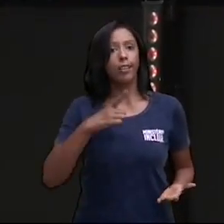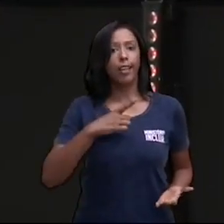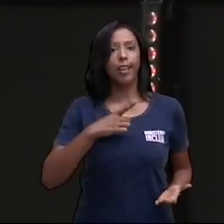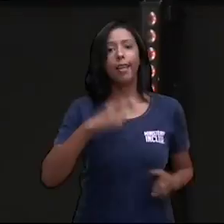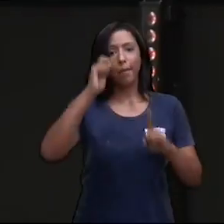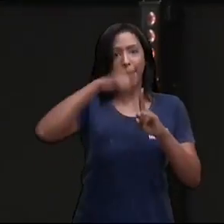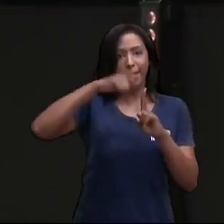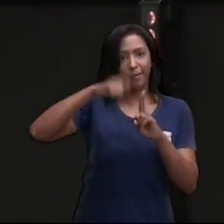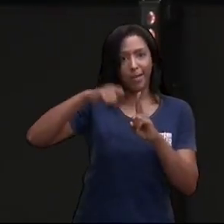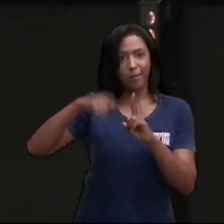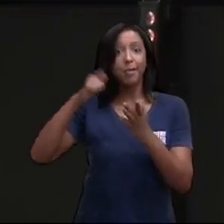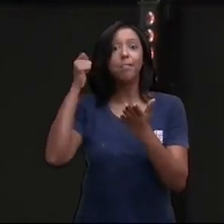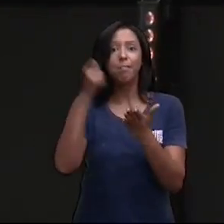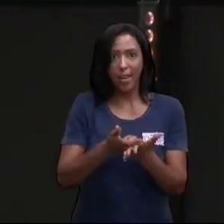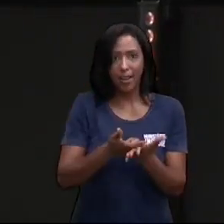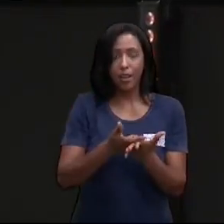fico tem herança